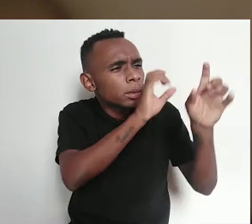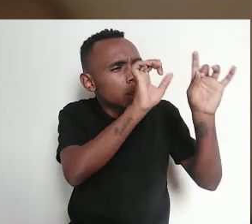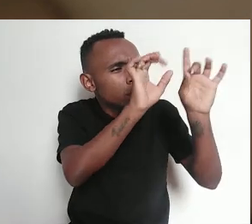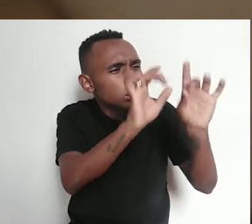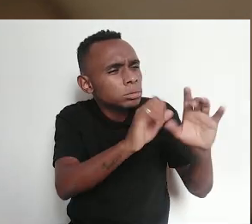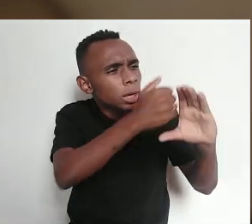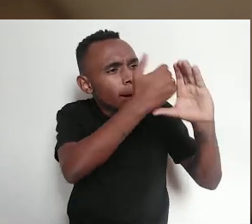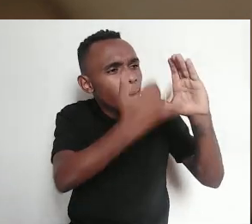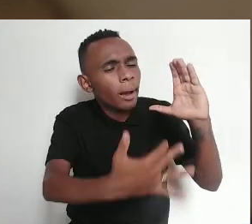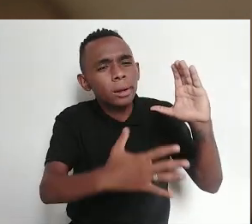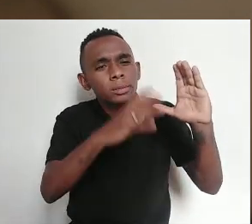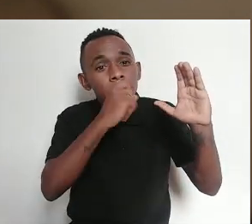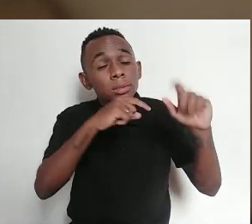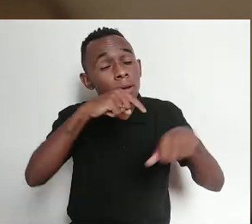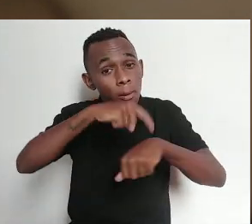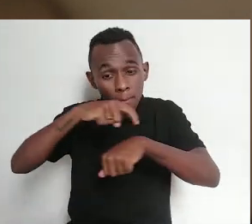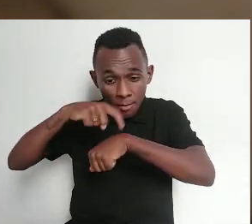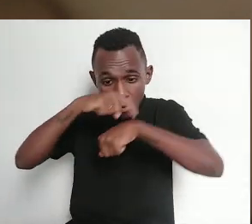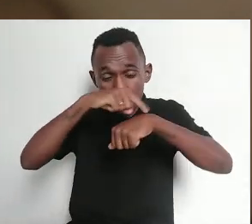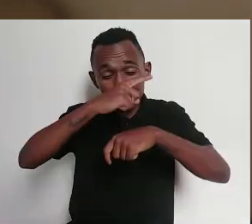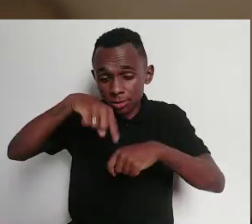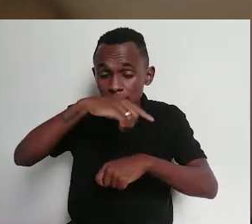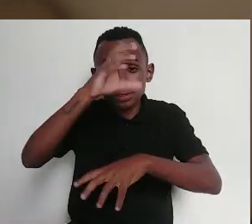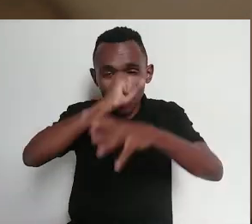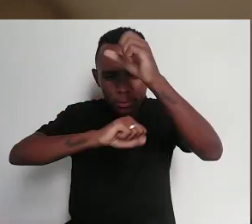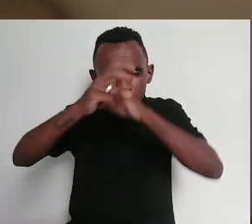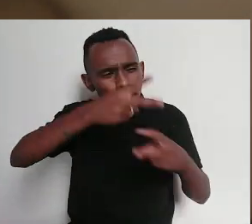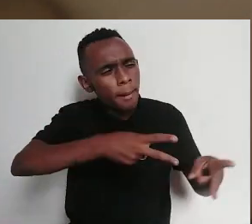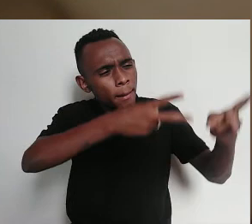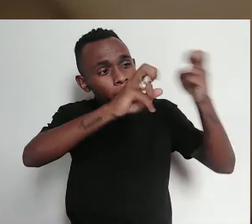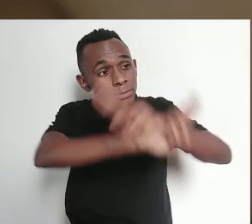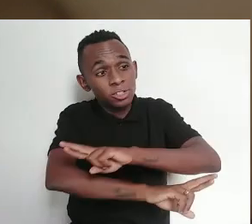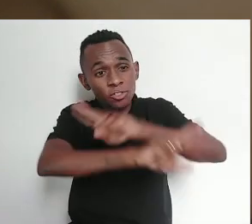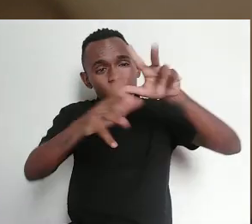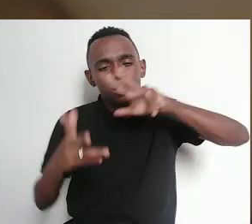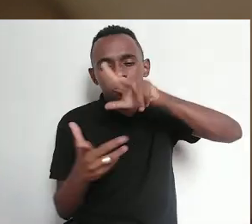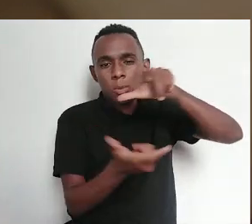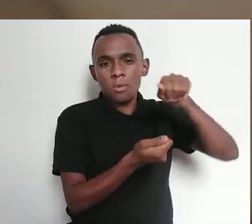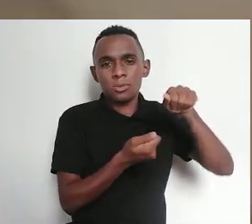Então é bom ter esses momentos para a gente poder aprender a olhar de novo o mundo.